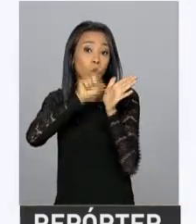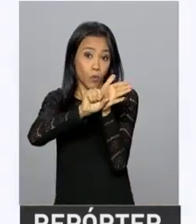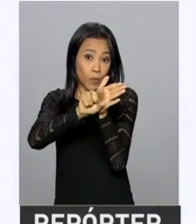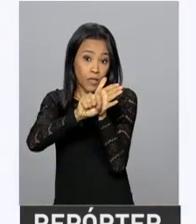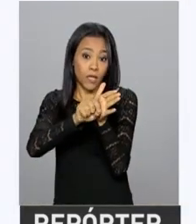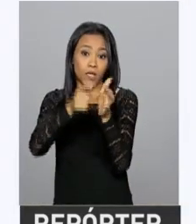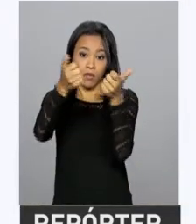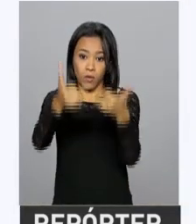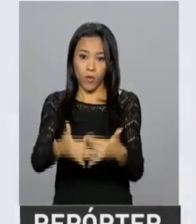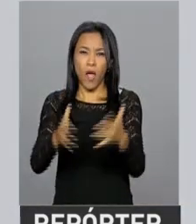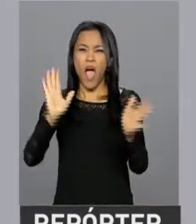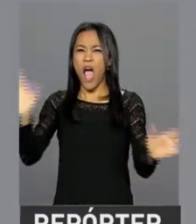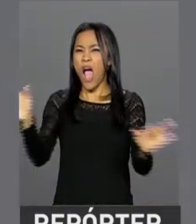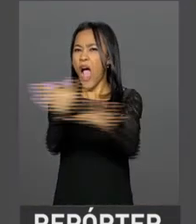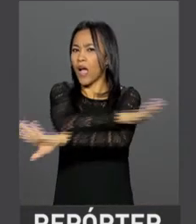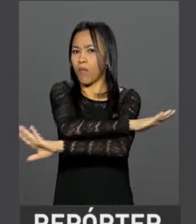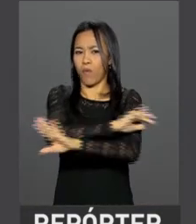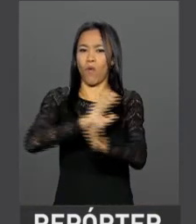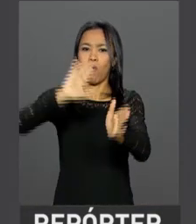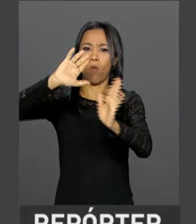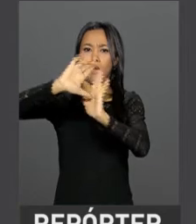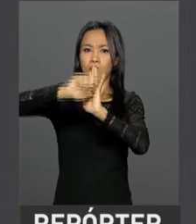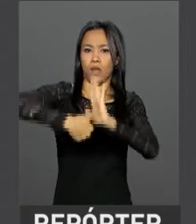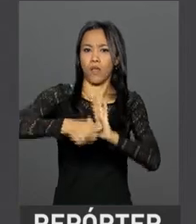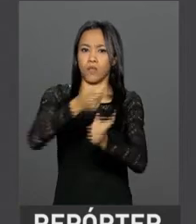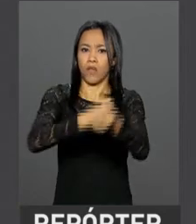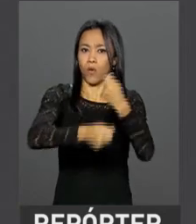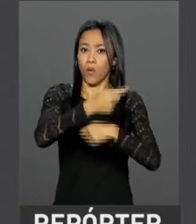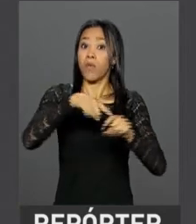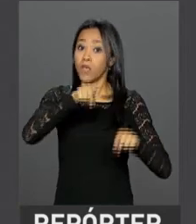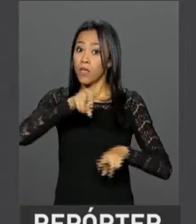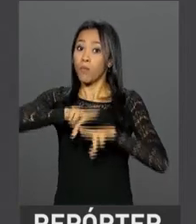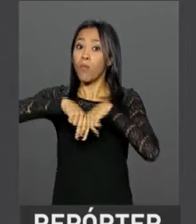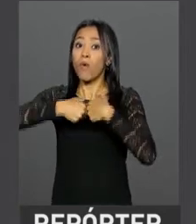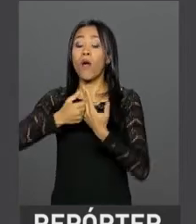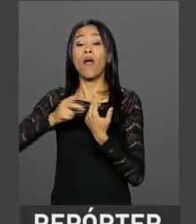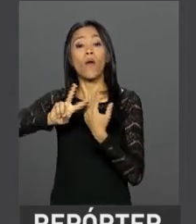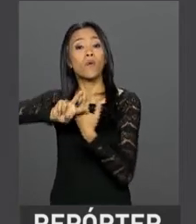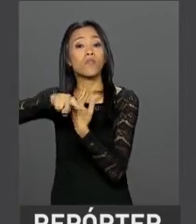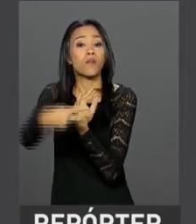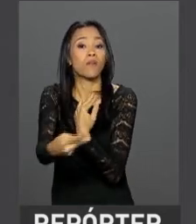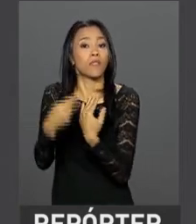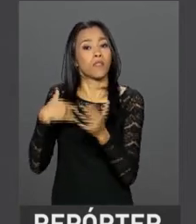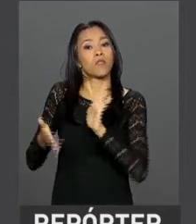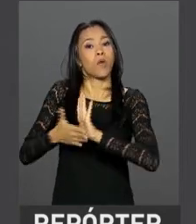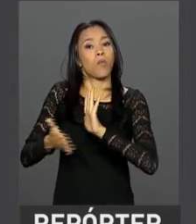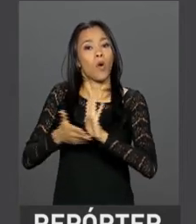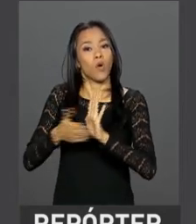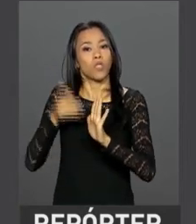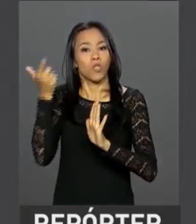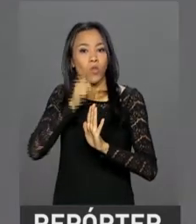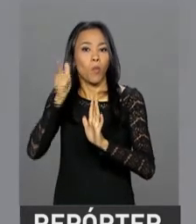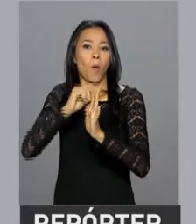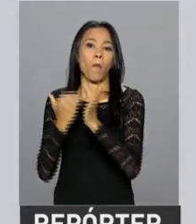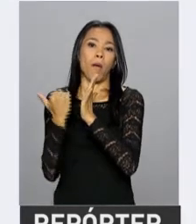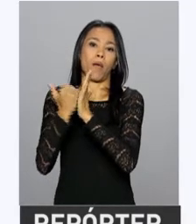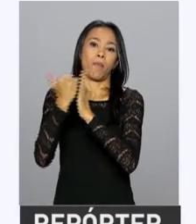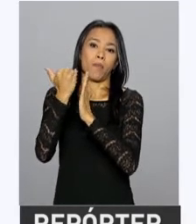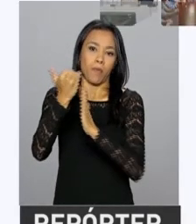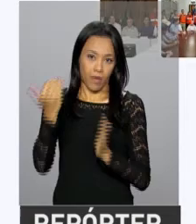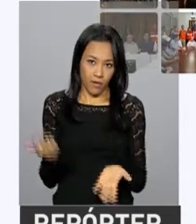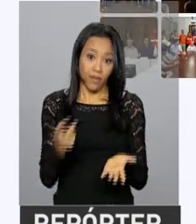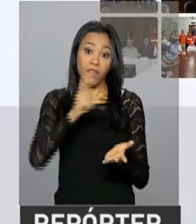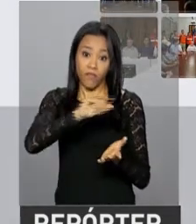acabou a recessão isso é resultado das medidas das medidas que estamos tomando o brasil voltou a crescer e com a reforma vai crescer